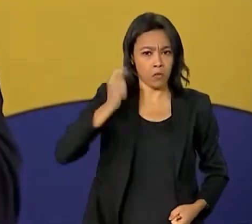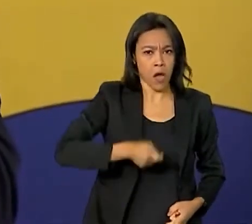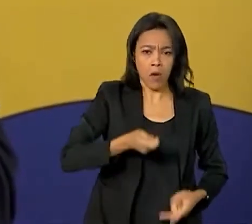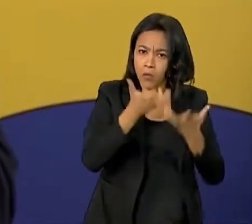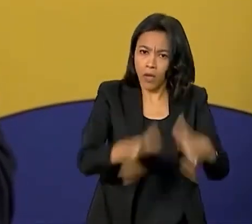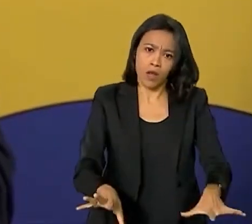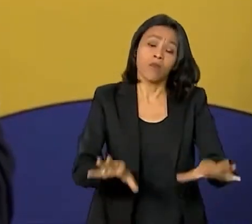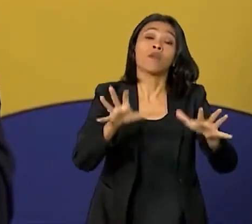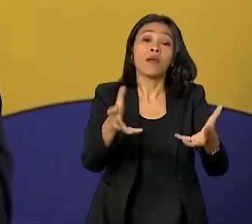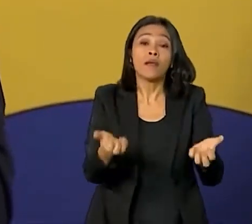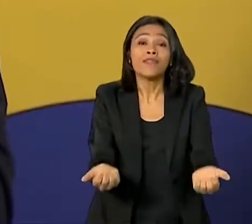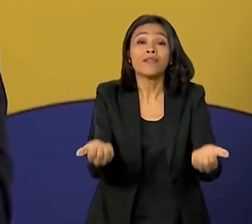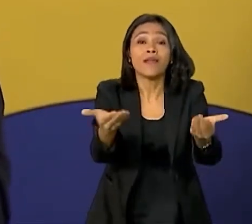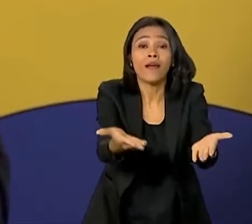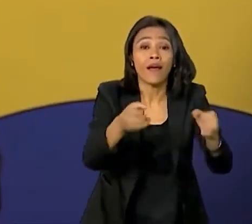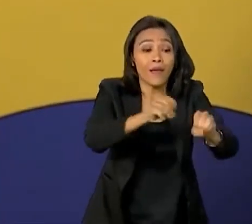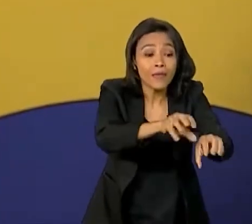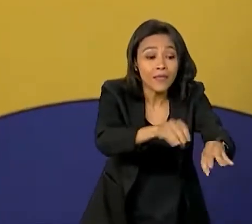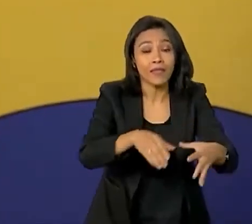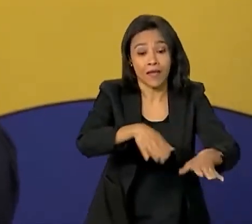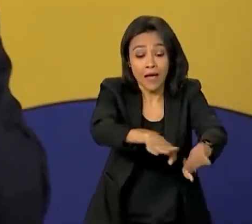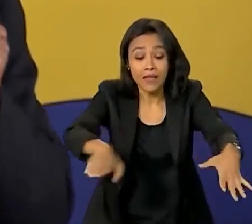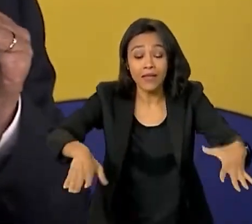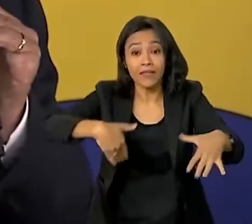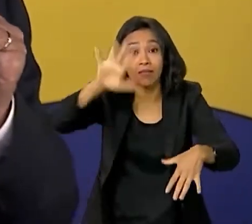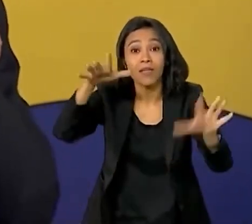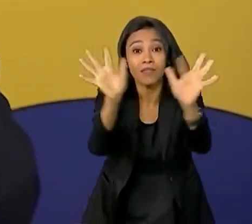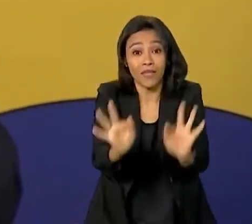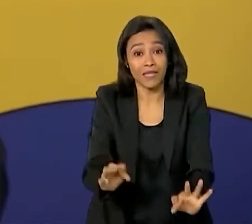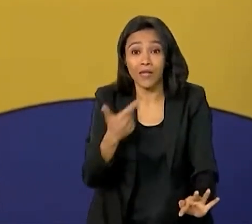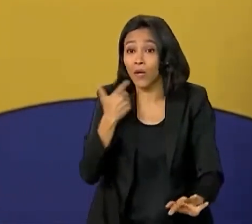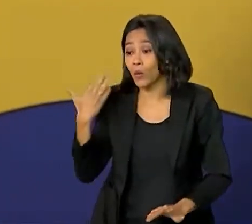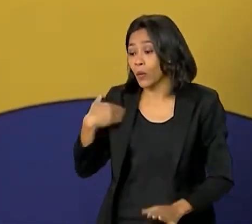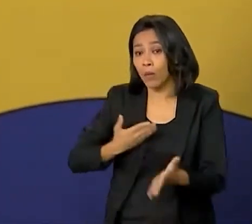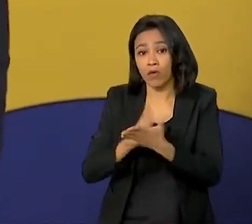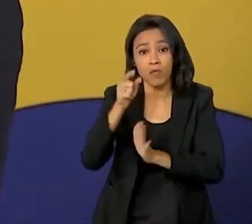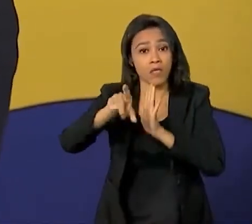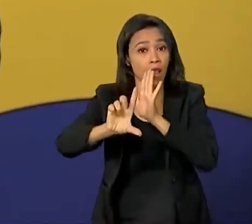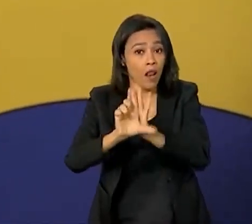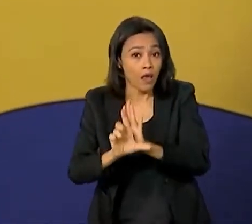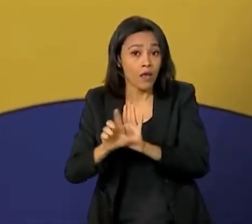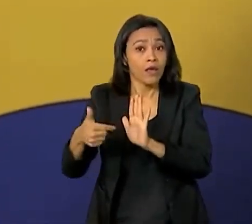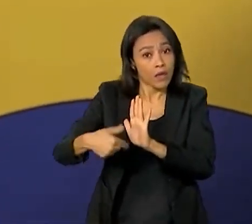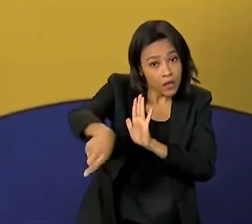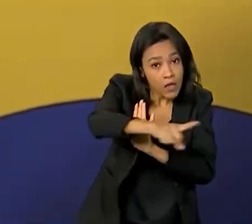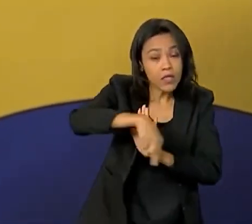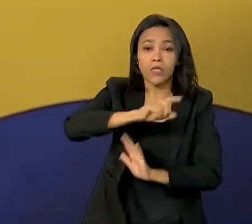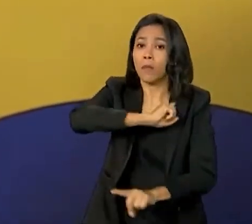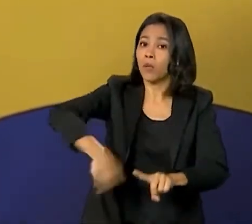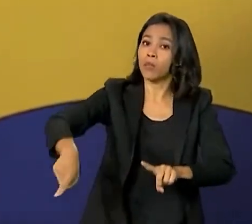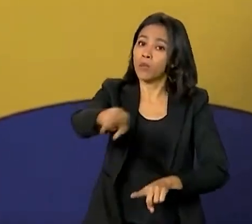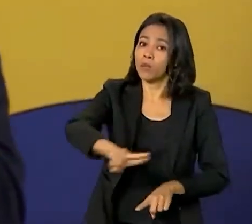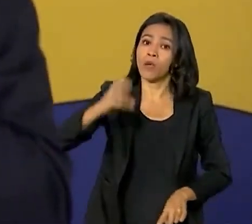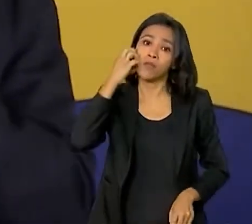muita educação, com os meninos mais felizes, agora que nós aprovamos a lei em que as crianças não podem utilizar telefone e celular na